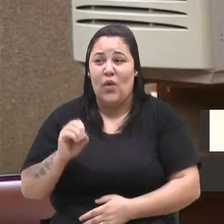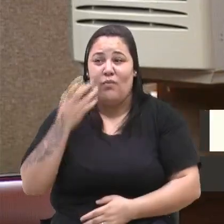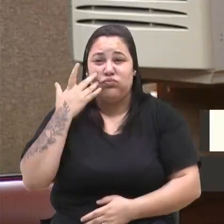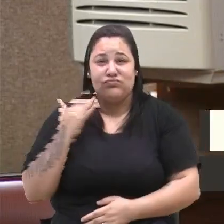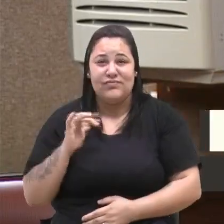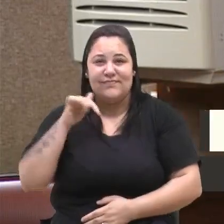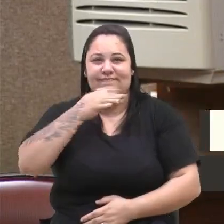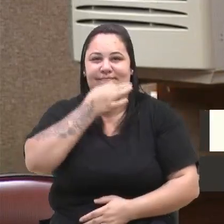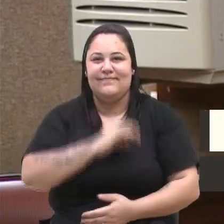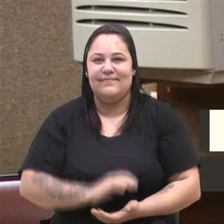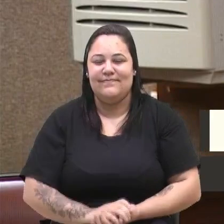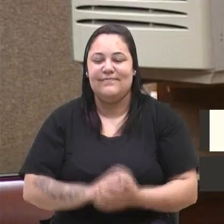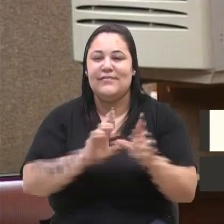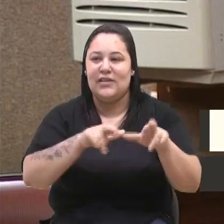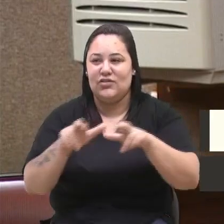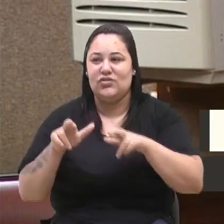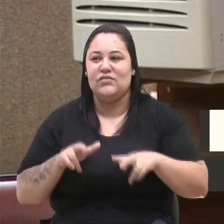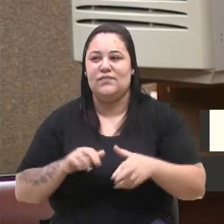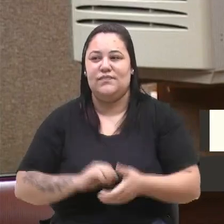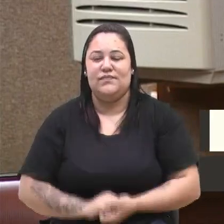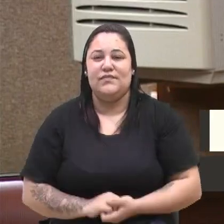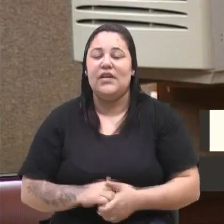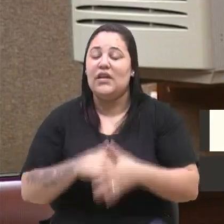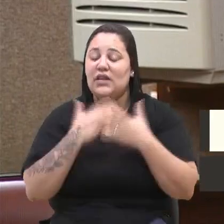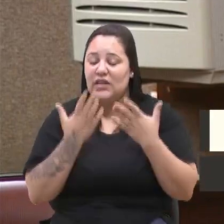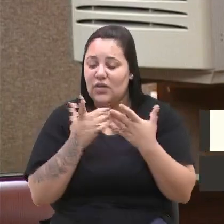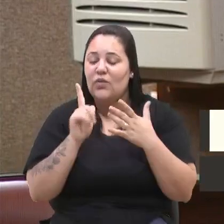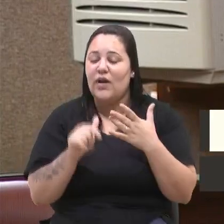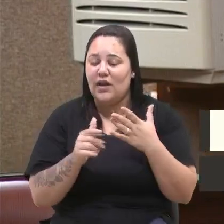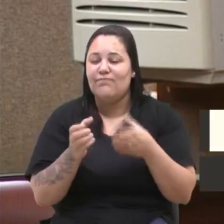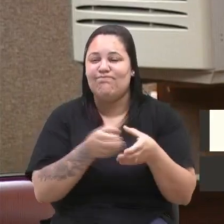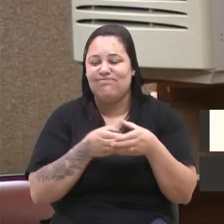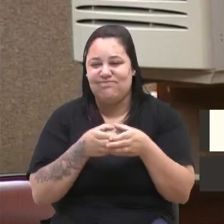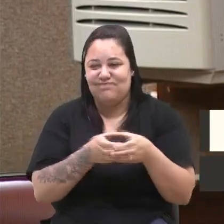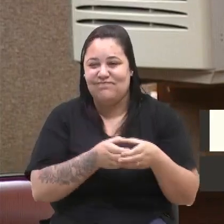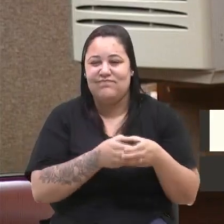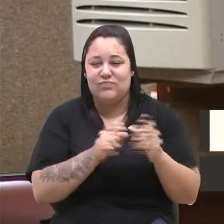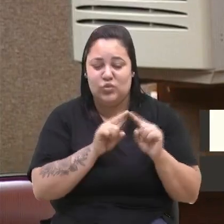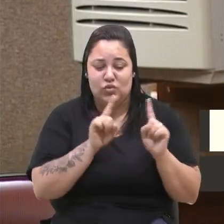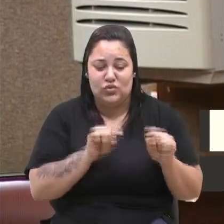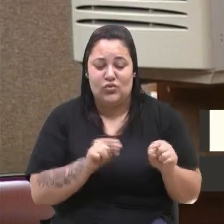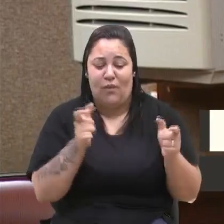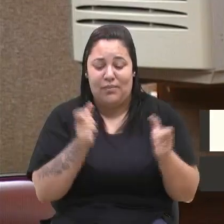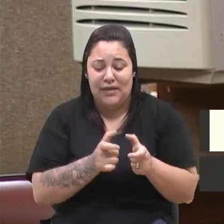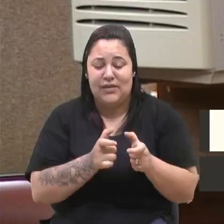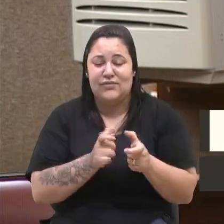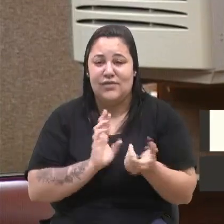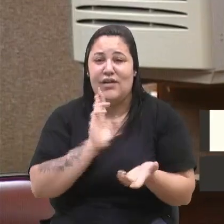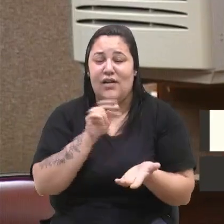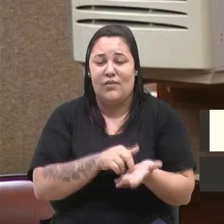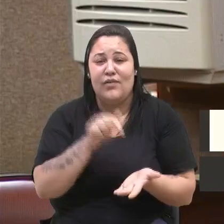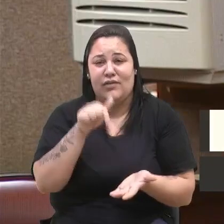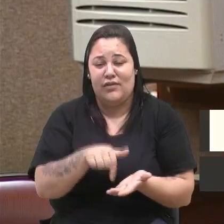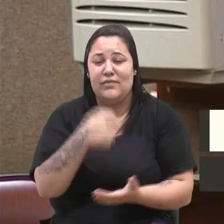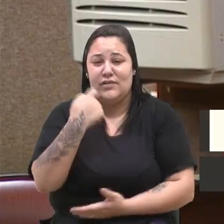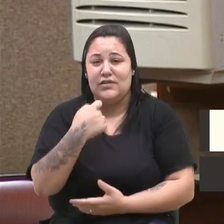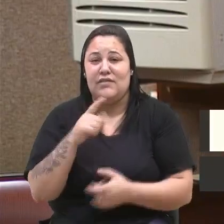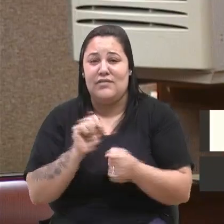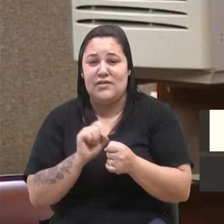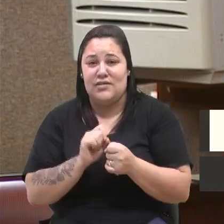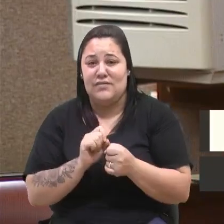Sul e na região. Então, é uma equipe reduzida, realmente, e aqui a gente tem que fazer, né,